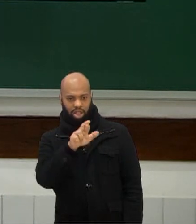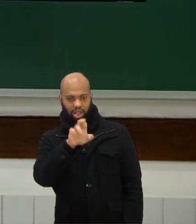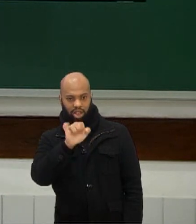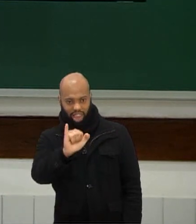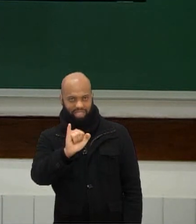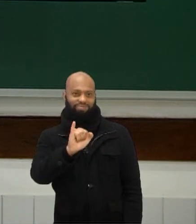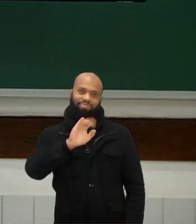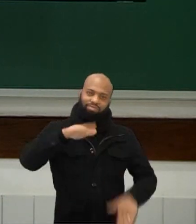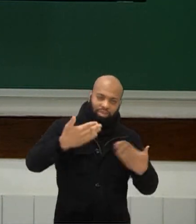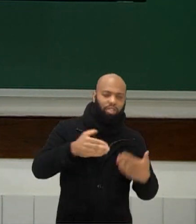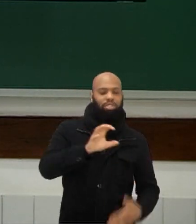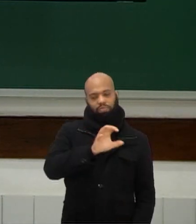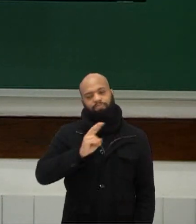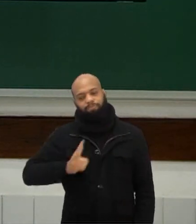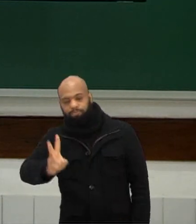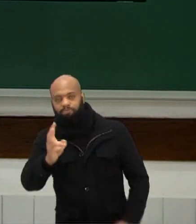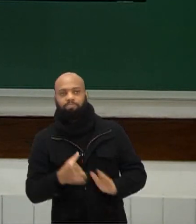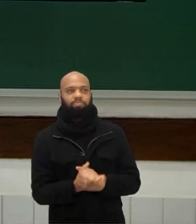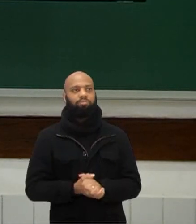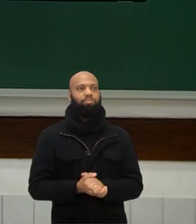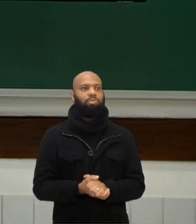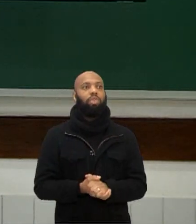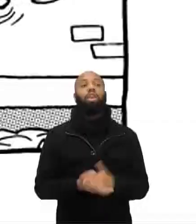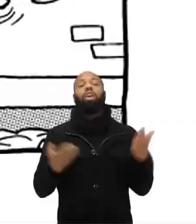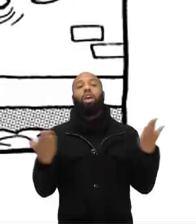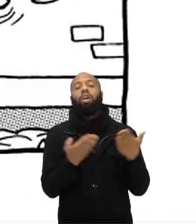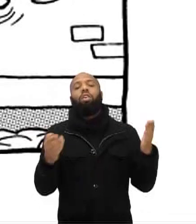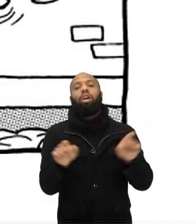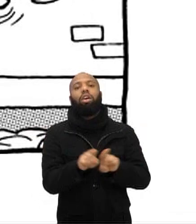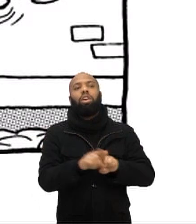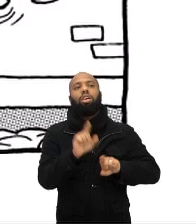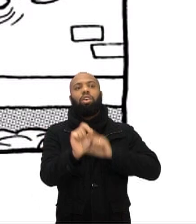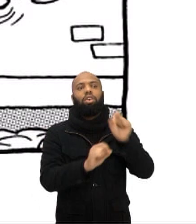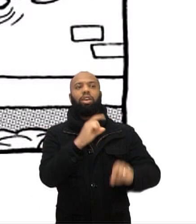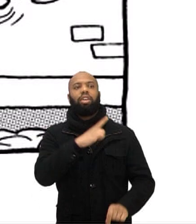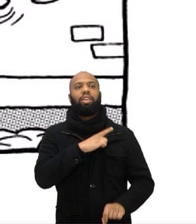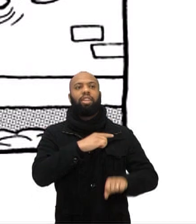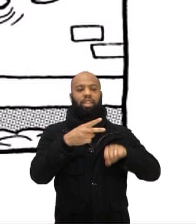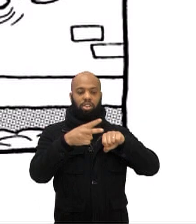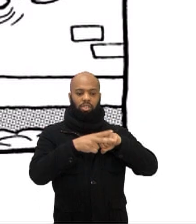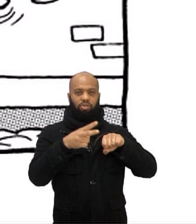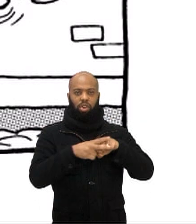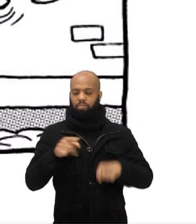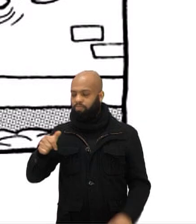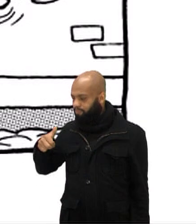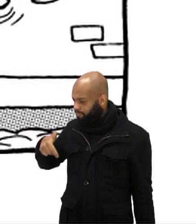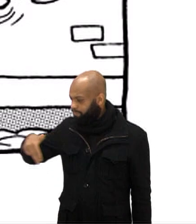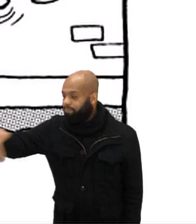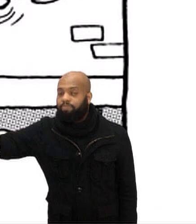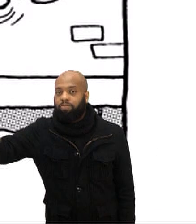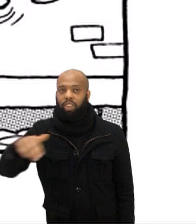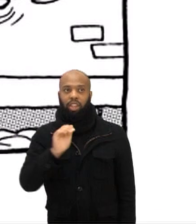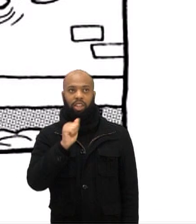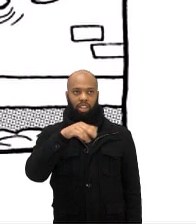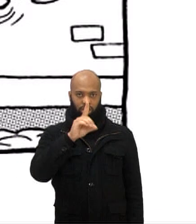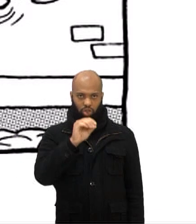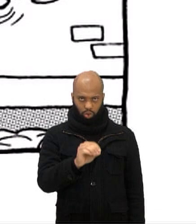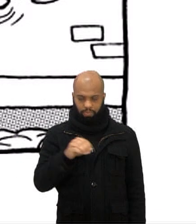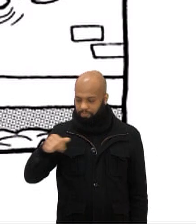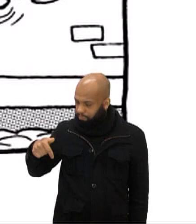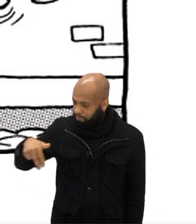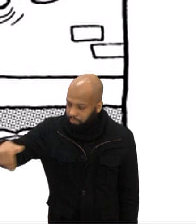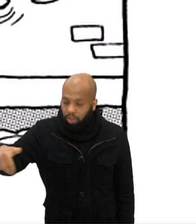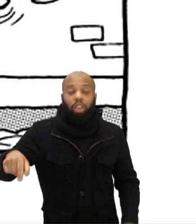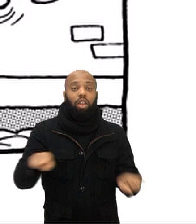diante, ok? Continuando, nós temos aqui o verbo andar, ando. O verbo